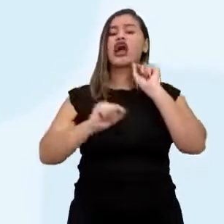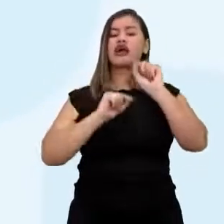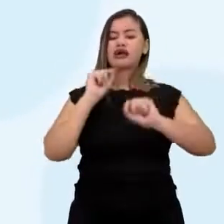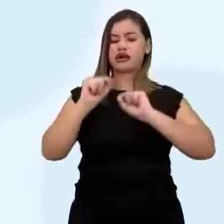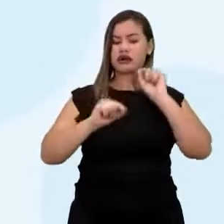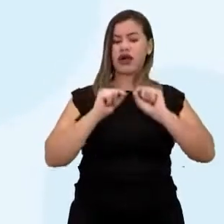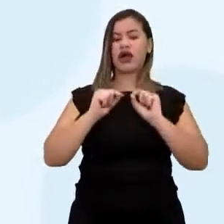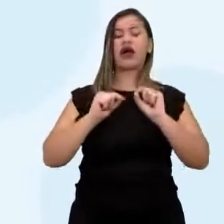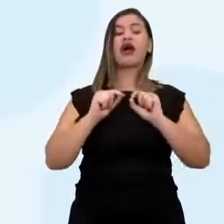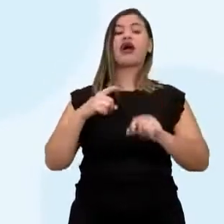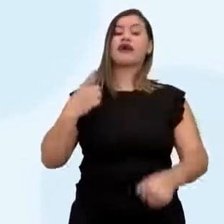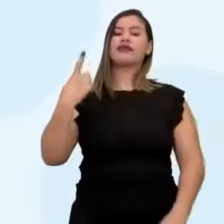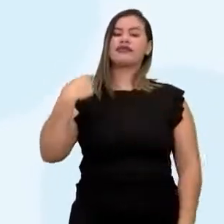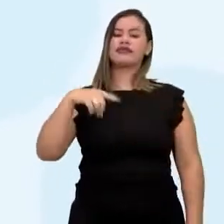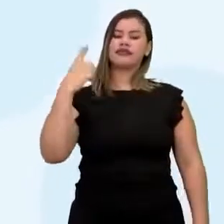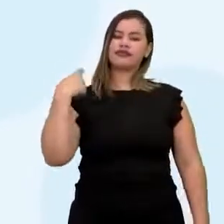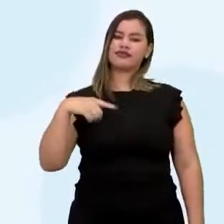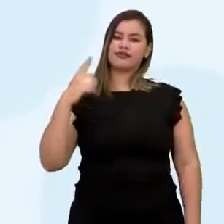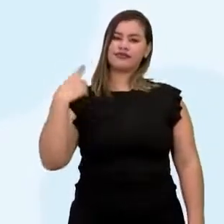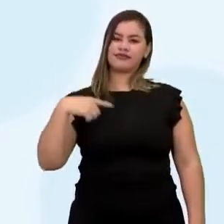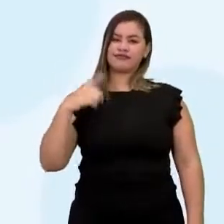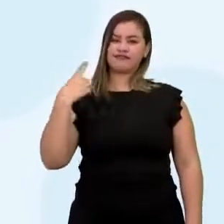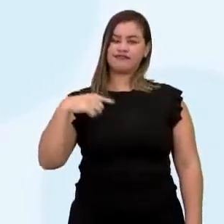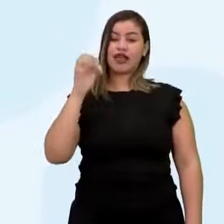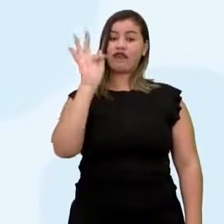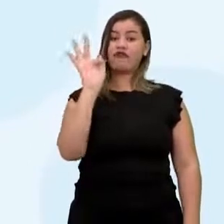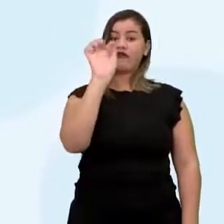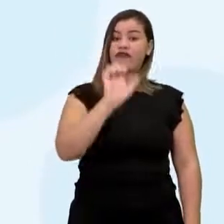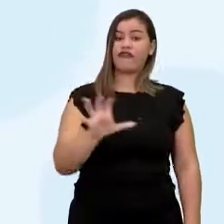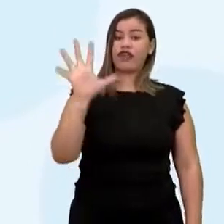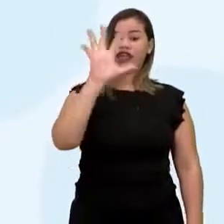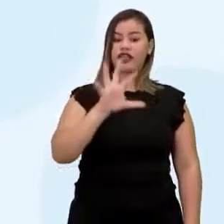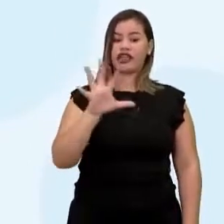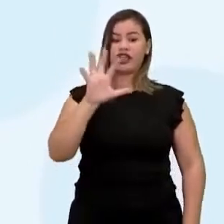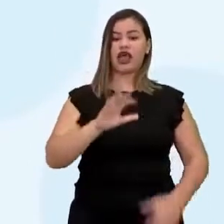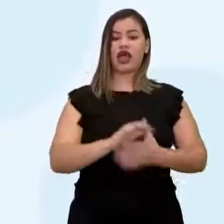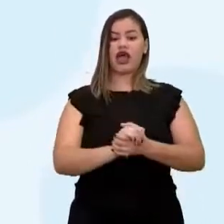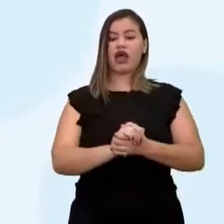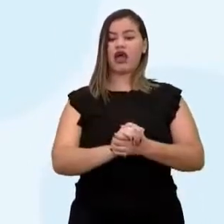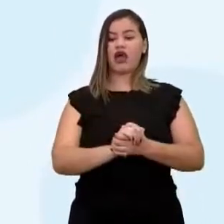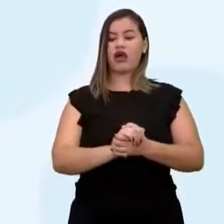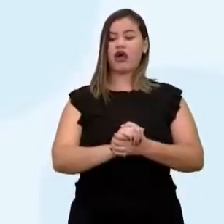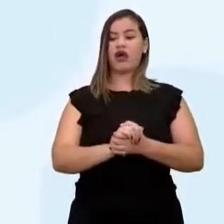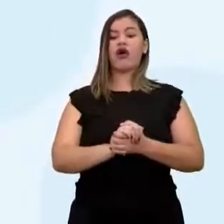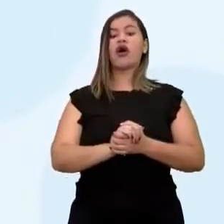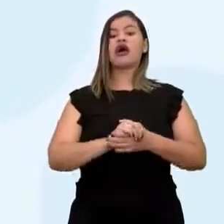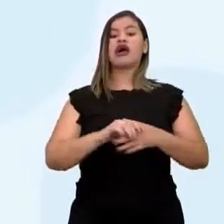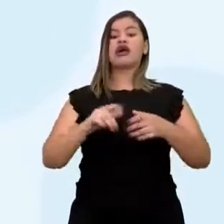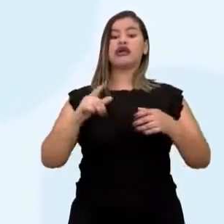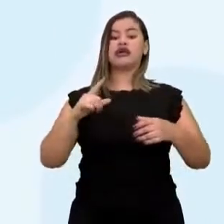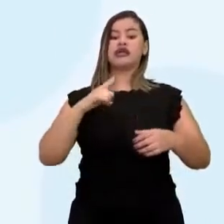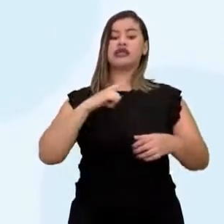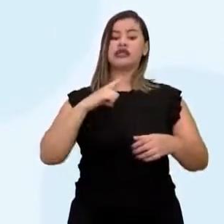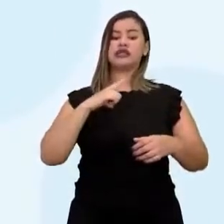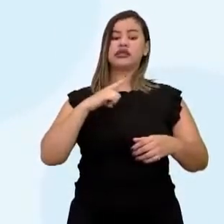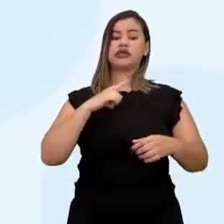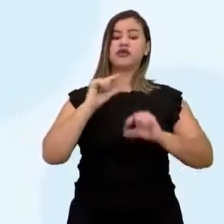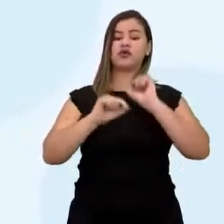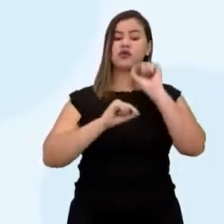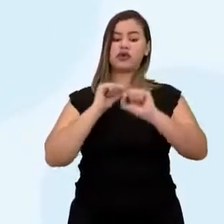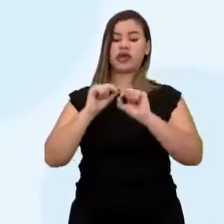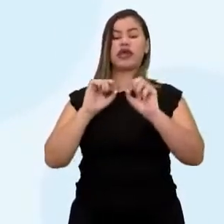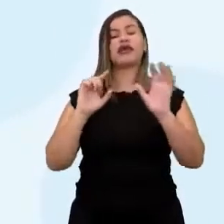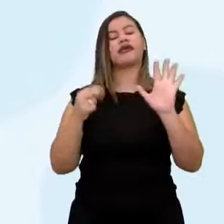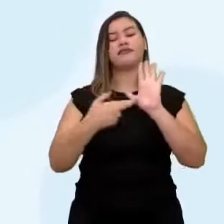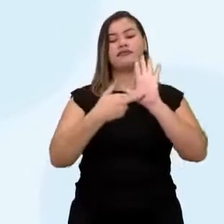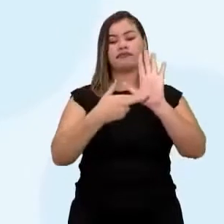Os deputados federais. E eles representam os cidadãos. Nós